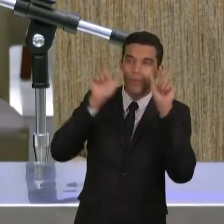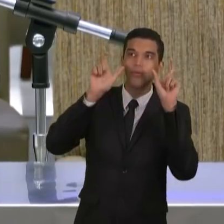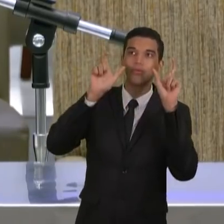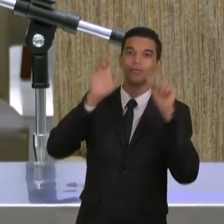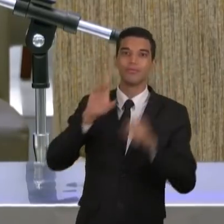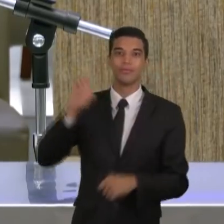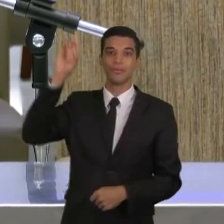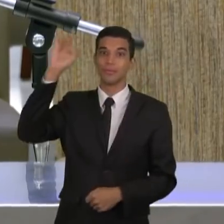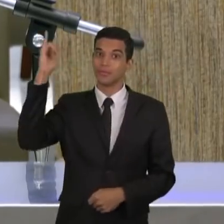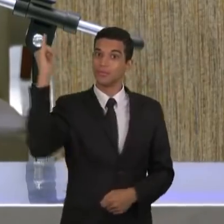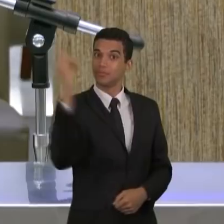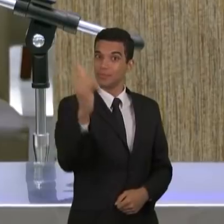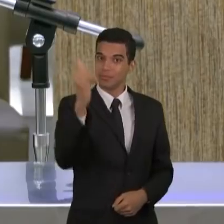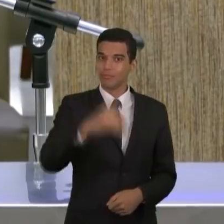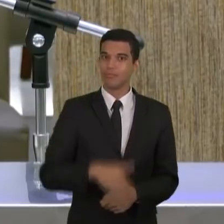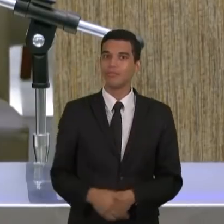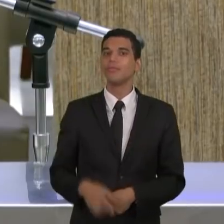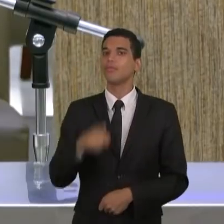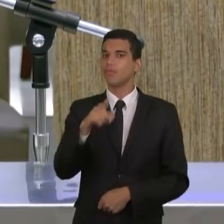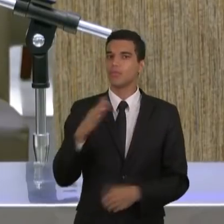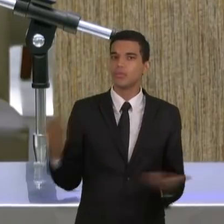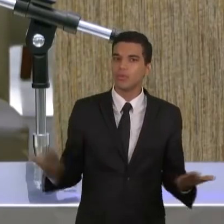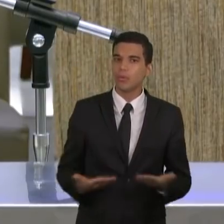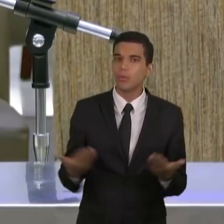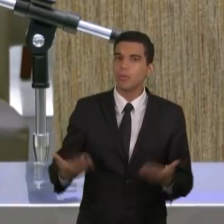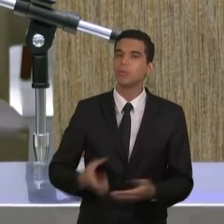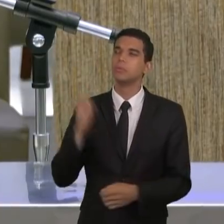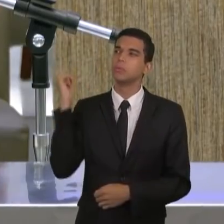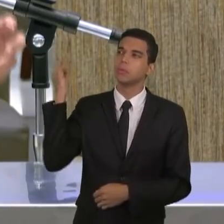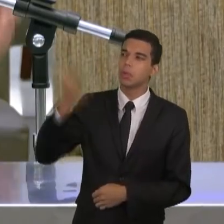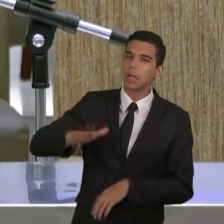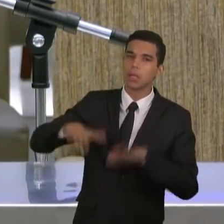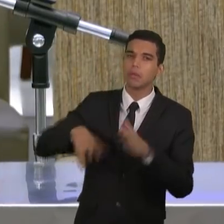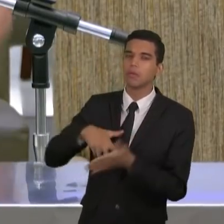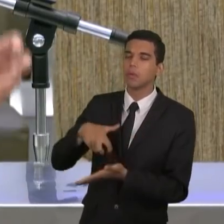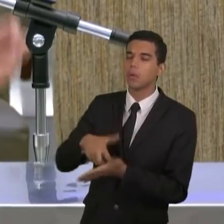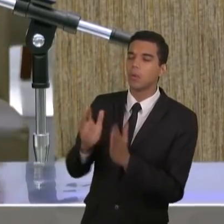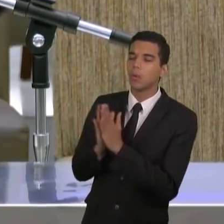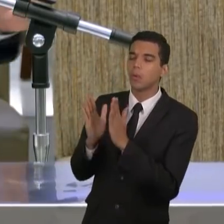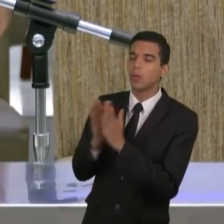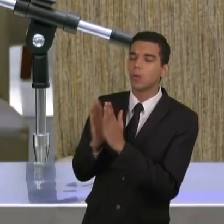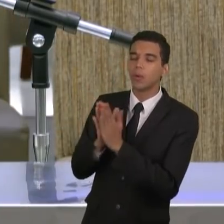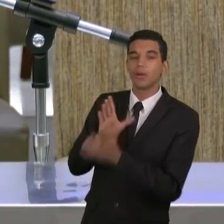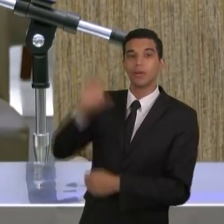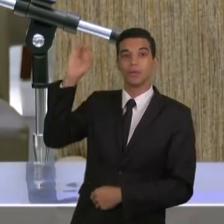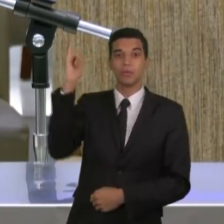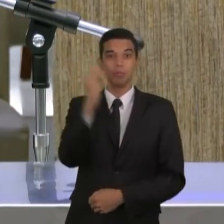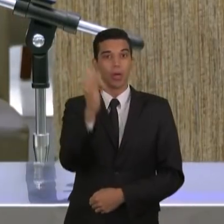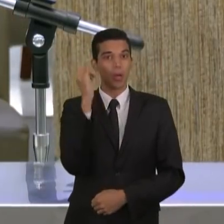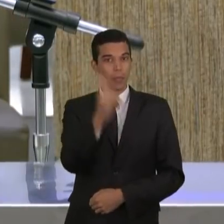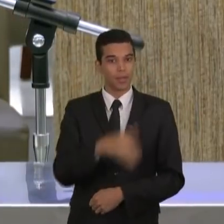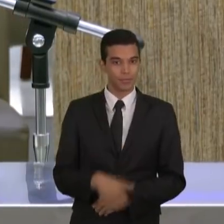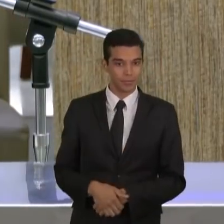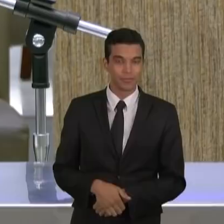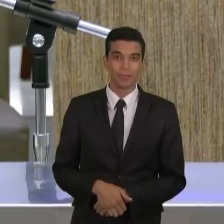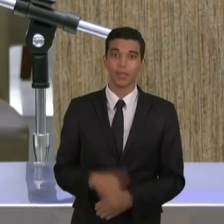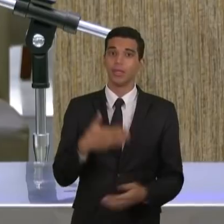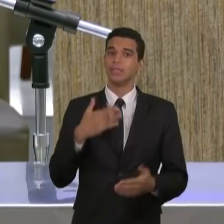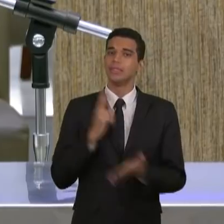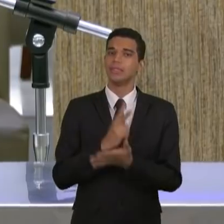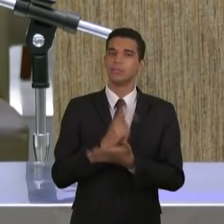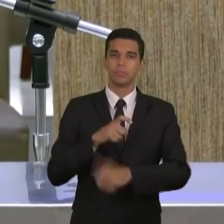é o Deus que vem lhe acompanhando em todos os momentos da sua vida e da sua trajetória quando você acorda